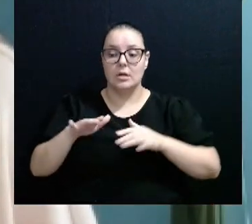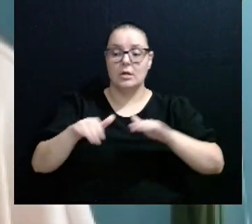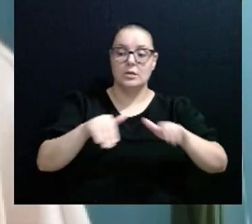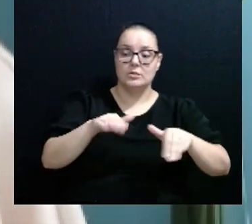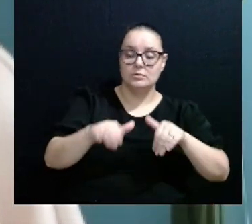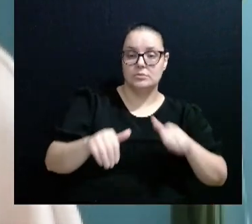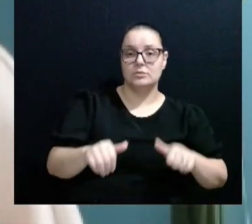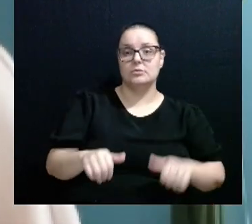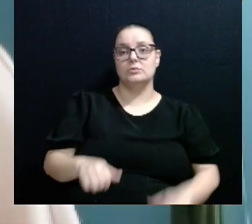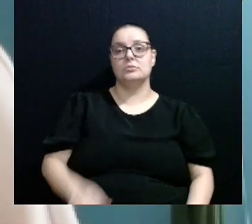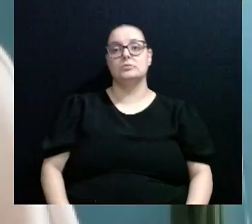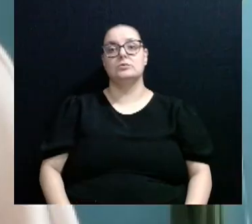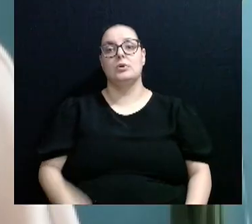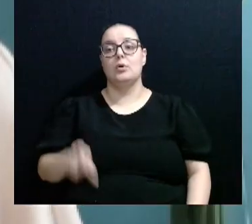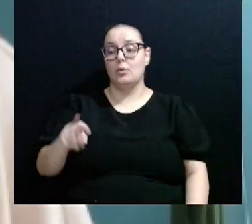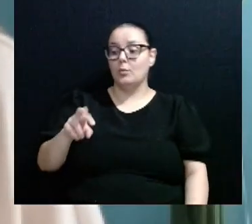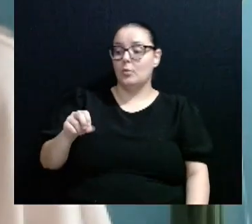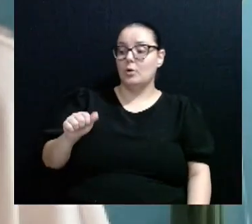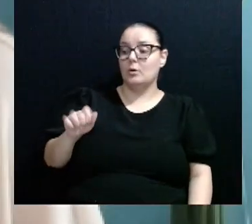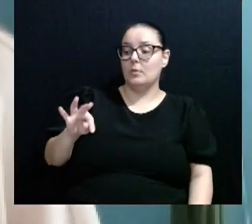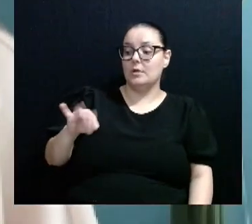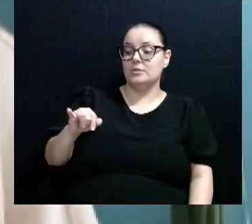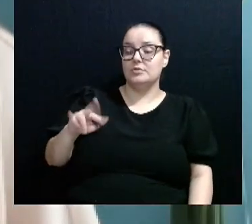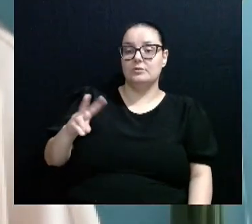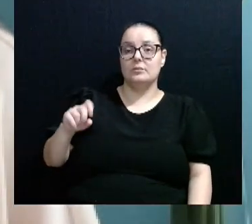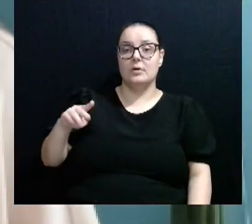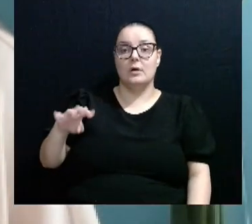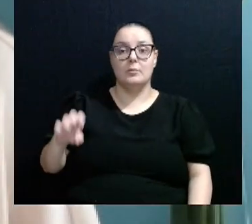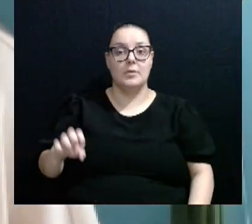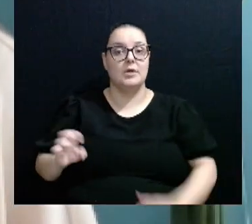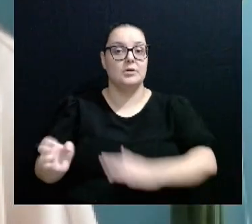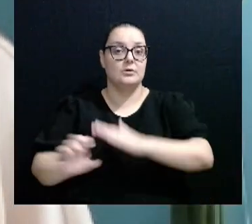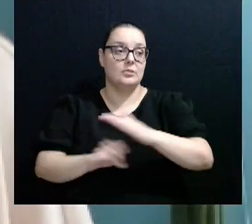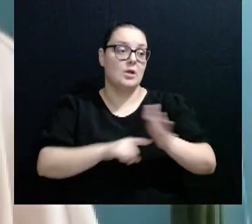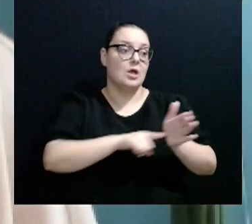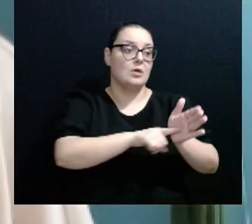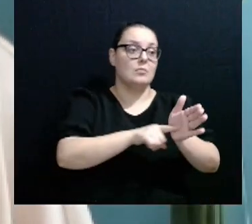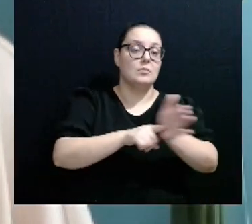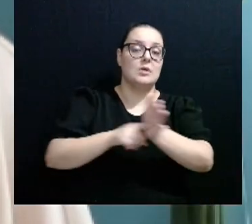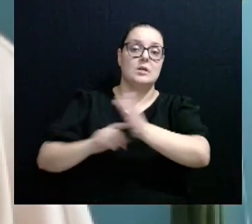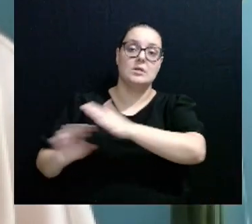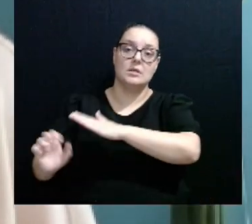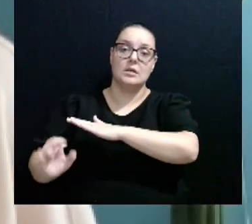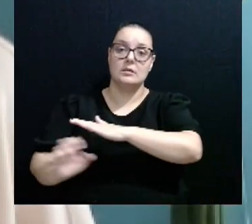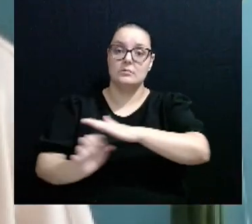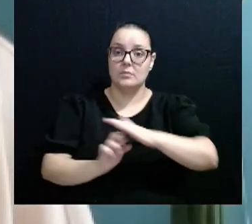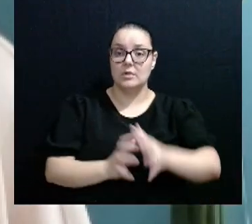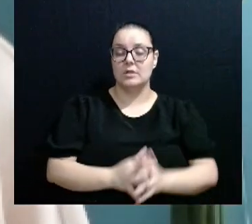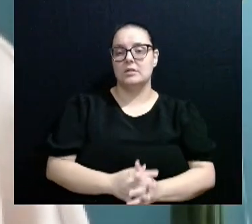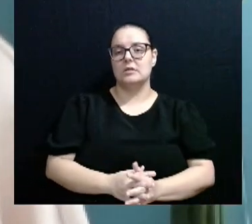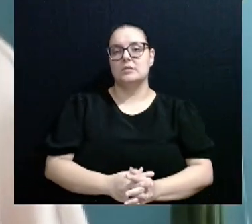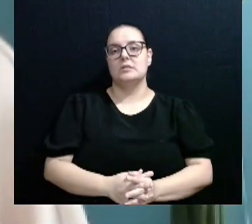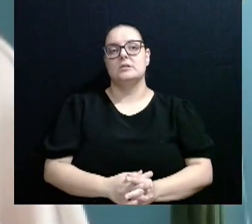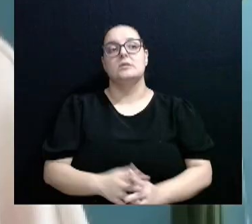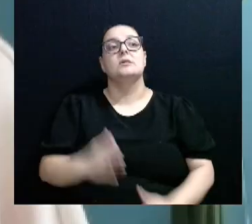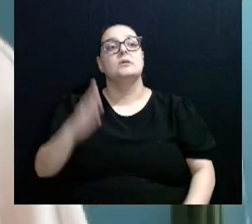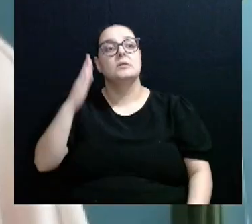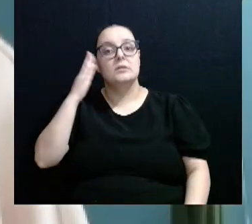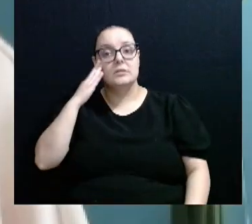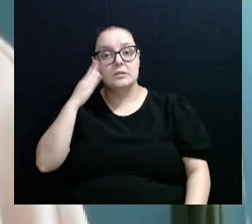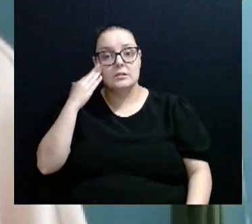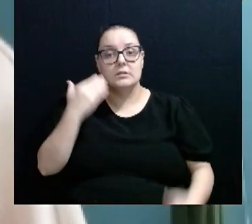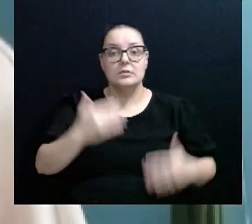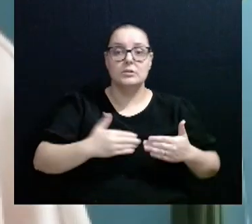buscar proativamente empresas, pesquisar sobre as empresas, entender se elas estão com processo seletivo